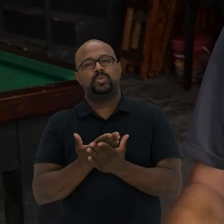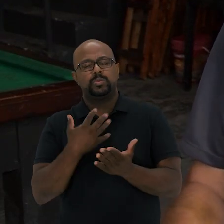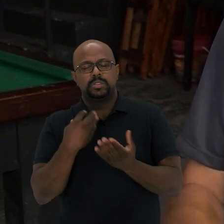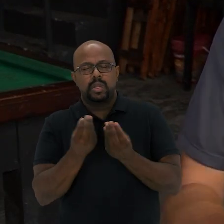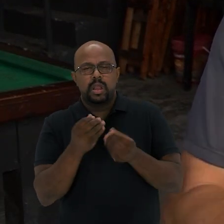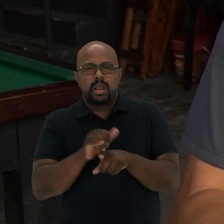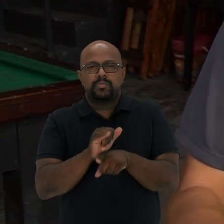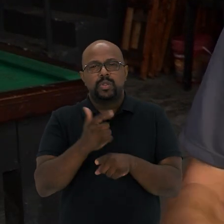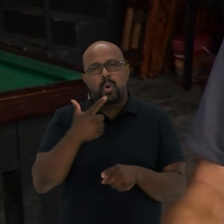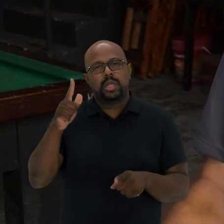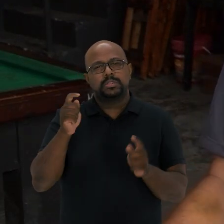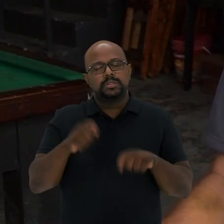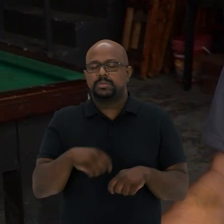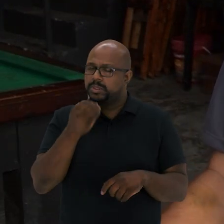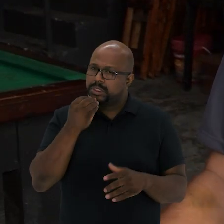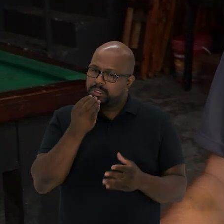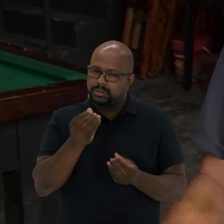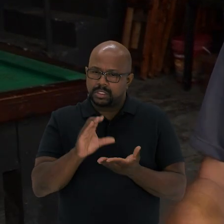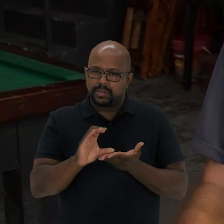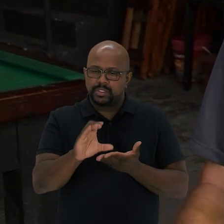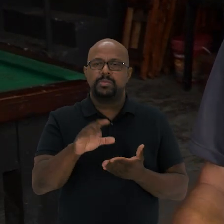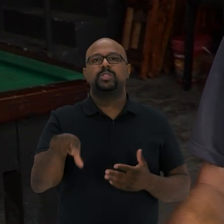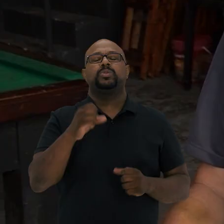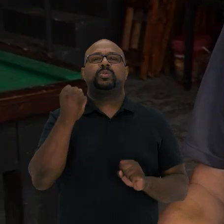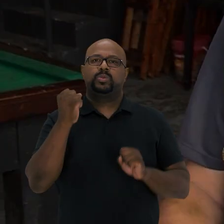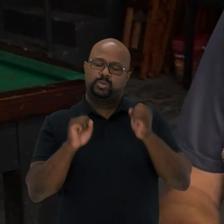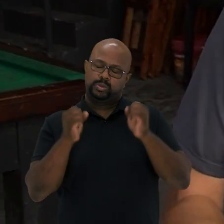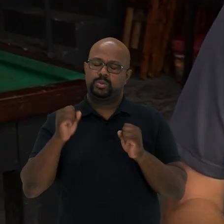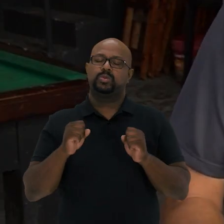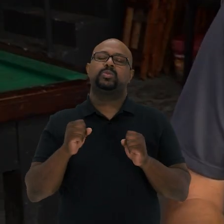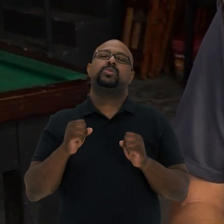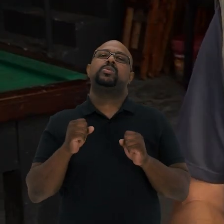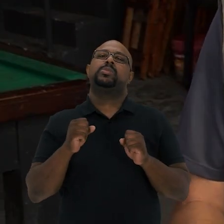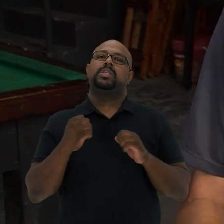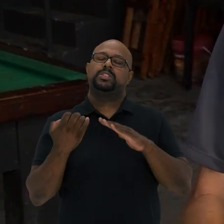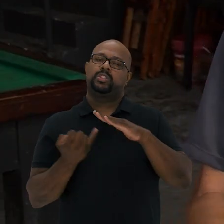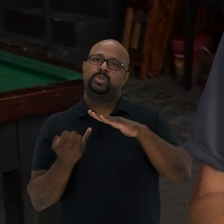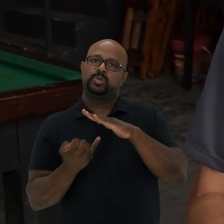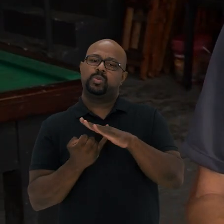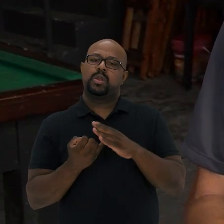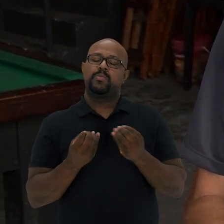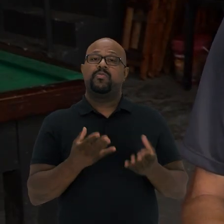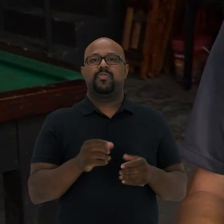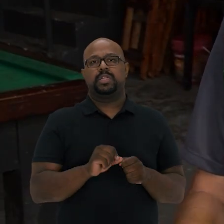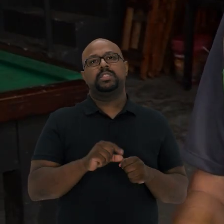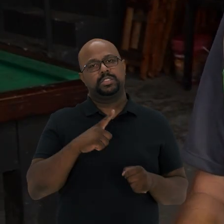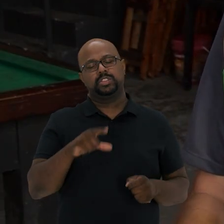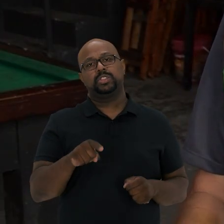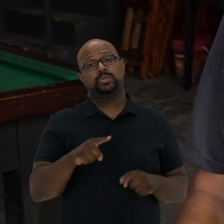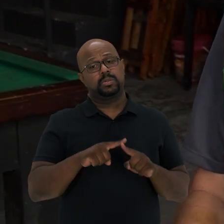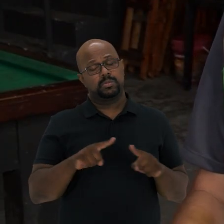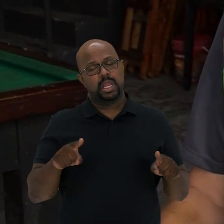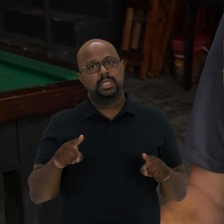forma, existem outros meios, né, do investimento dos órgãos governamentais para fazer. Existe